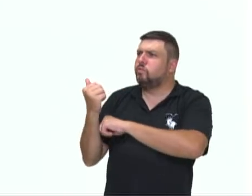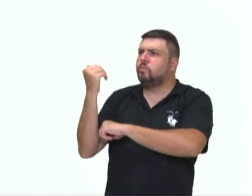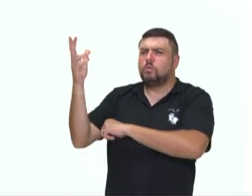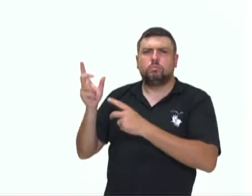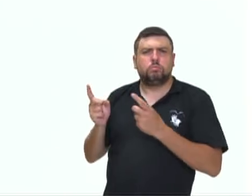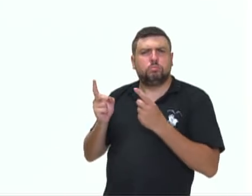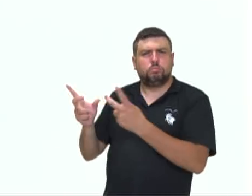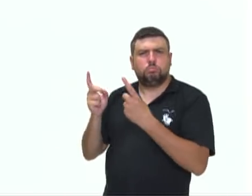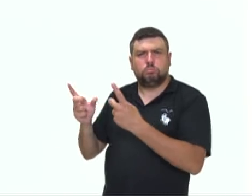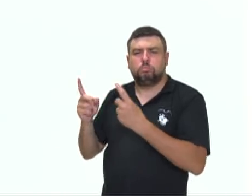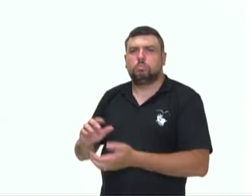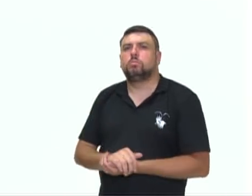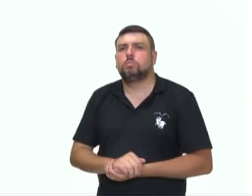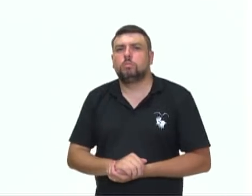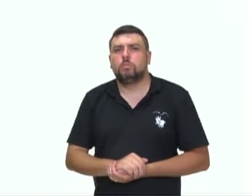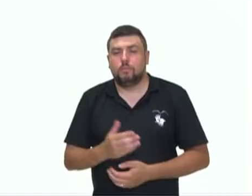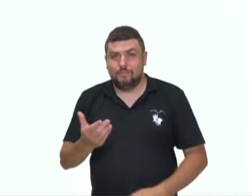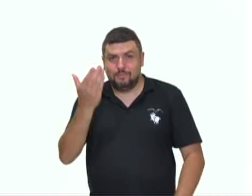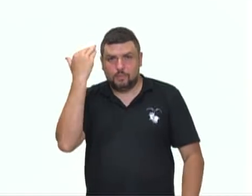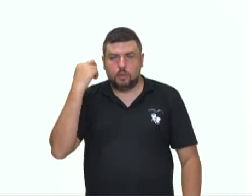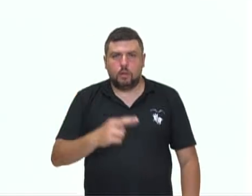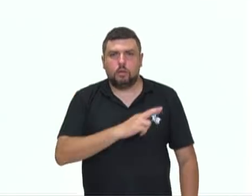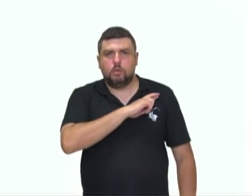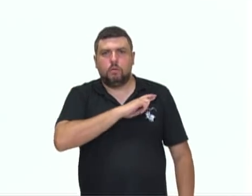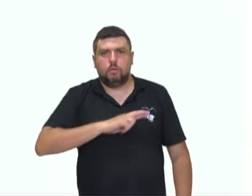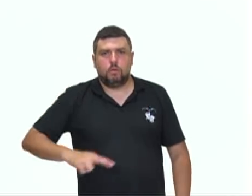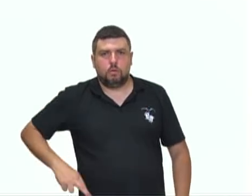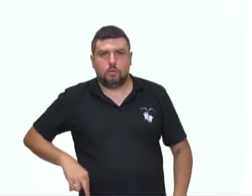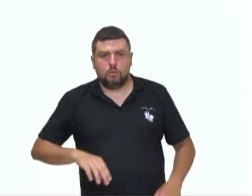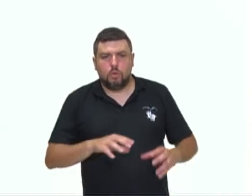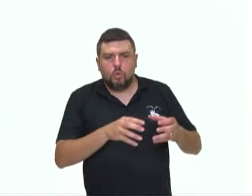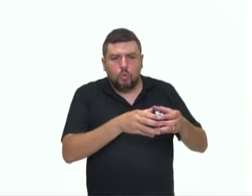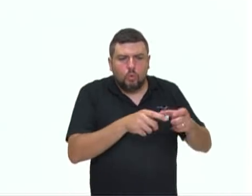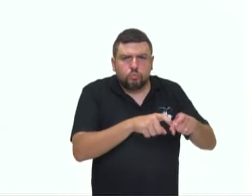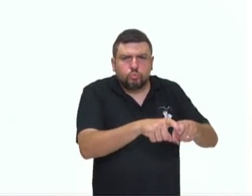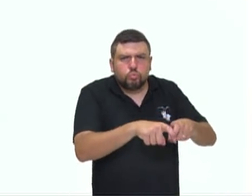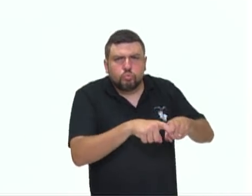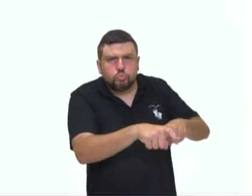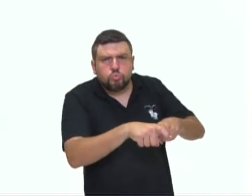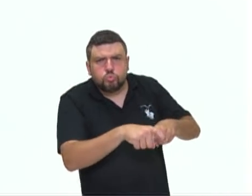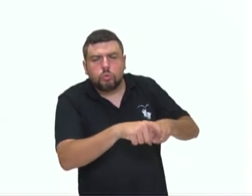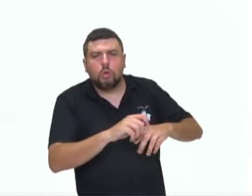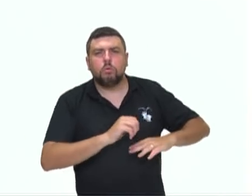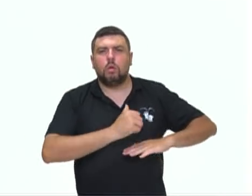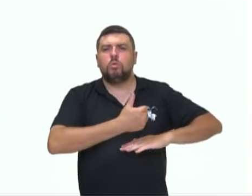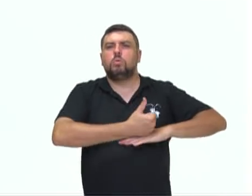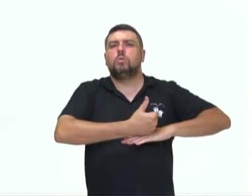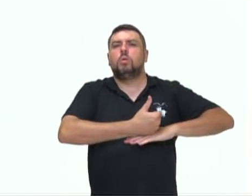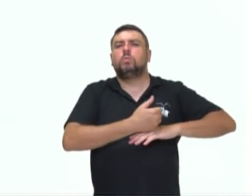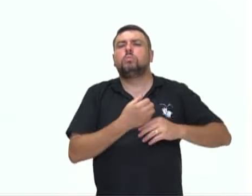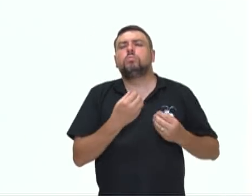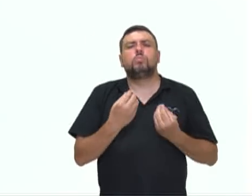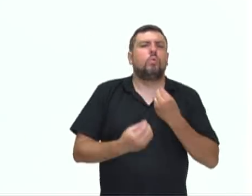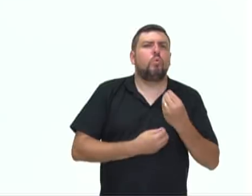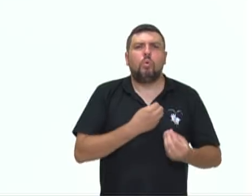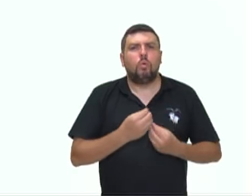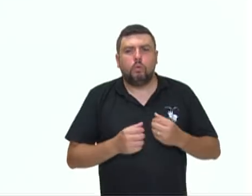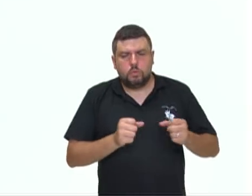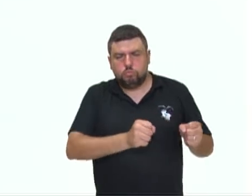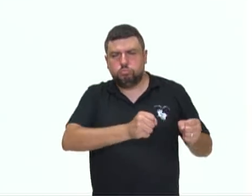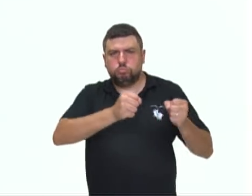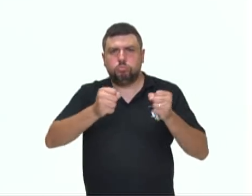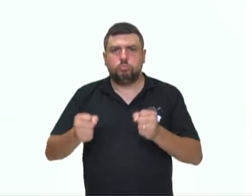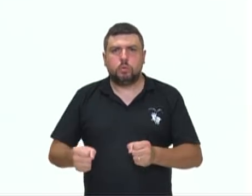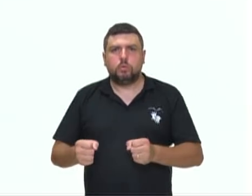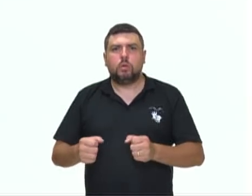da República, os cafeicultores desenvolveram maneiras para se manter no poder. Eles se apropriaram do poder